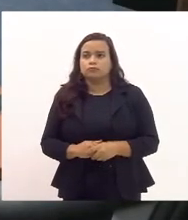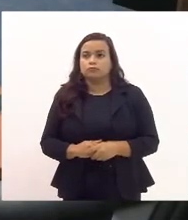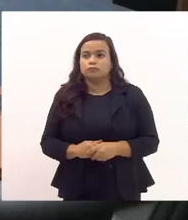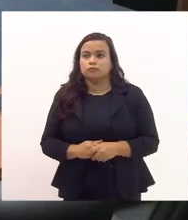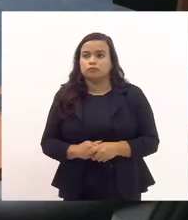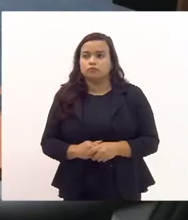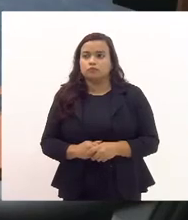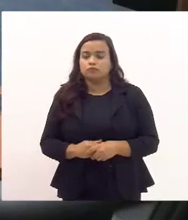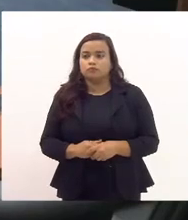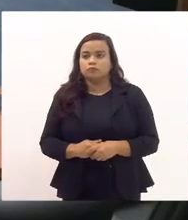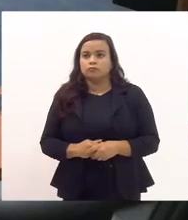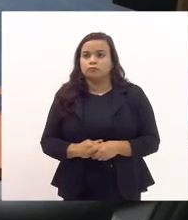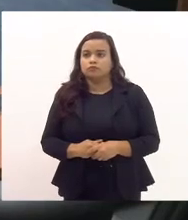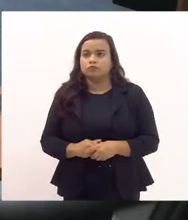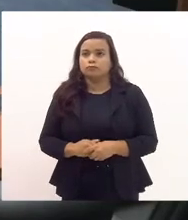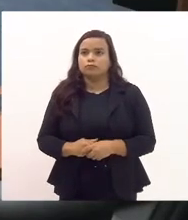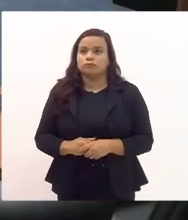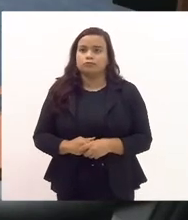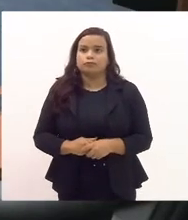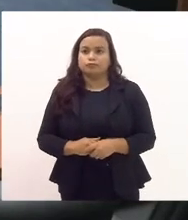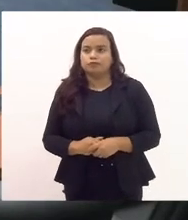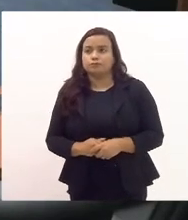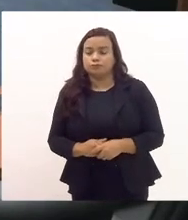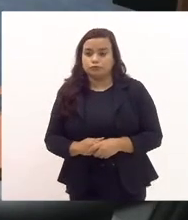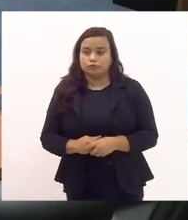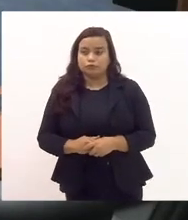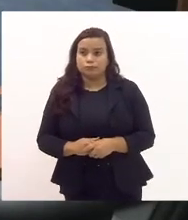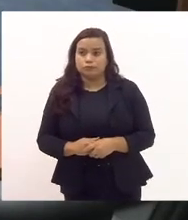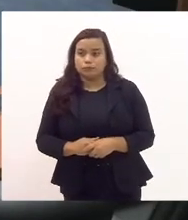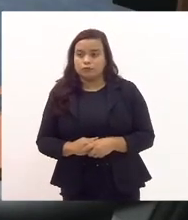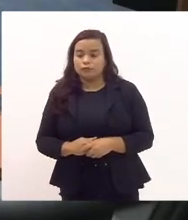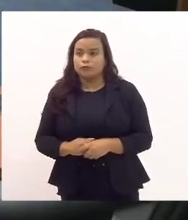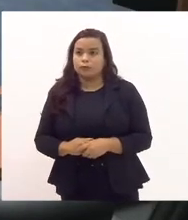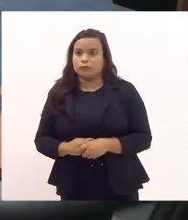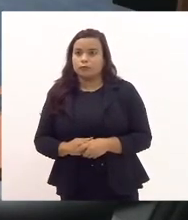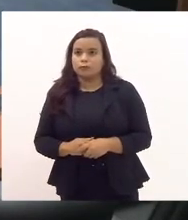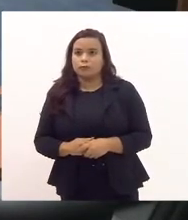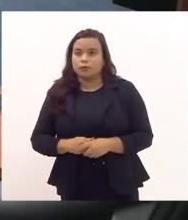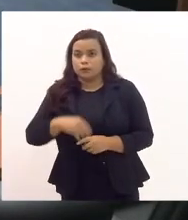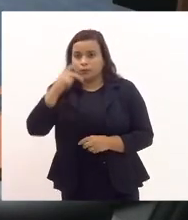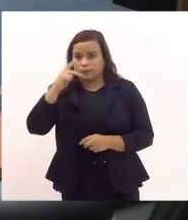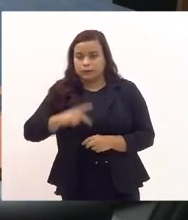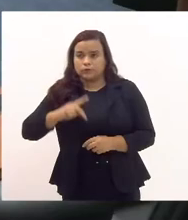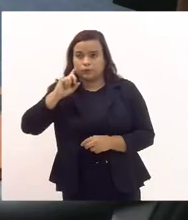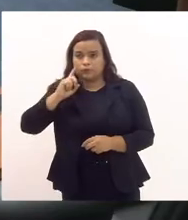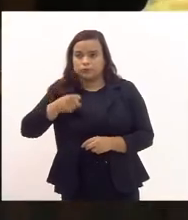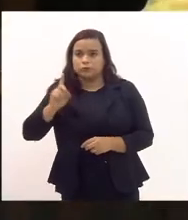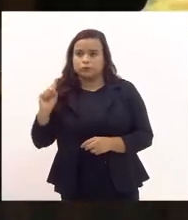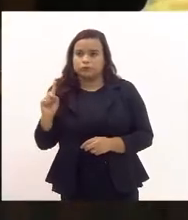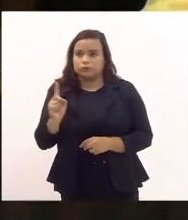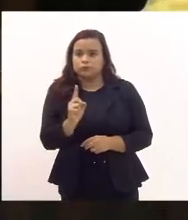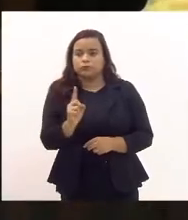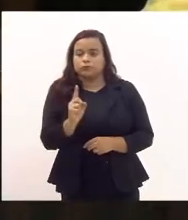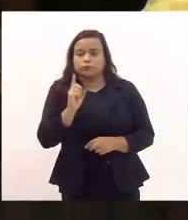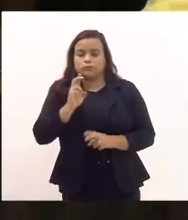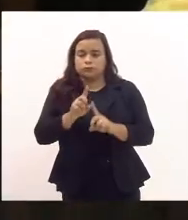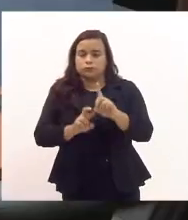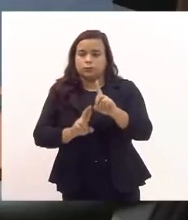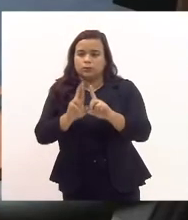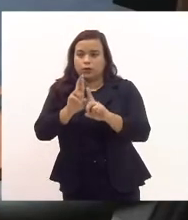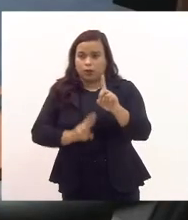E aí a presença de fica na relator Deputado Luiz